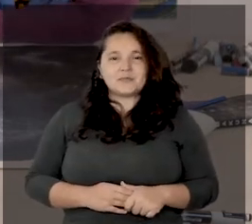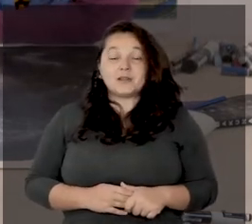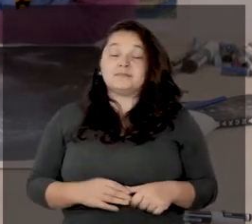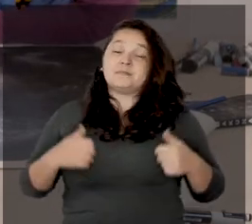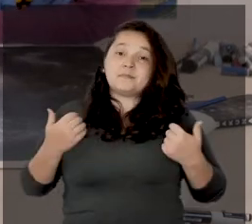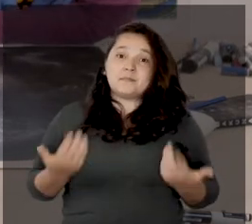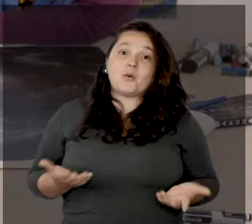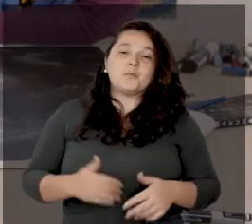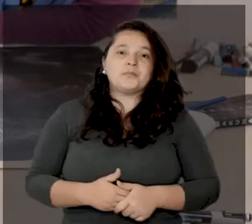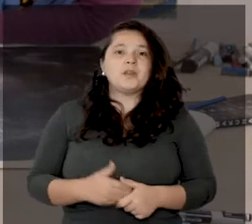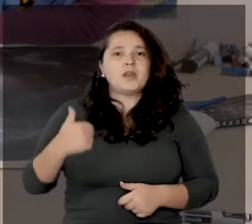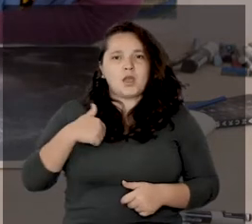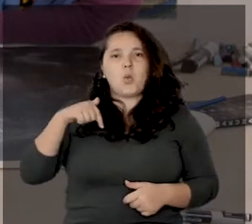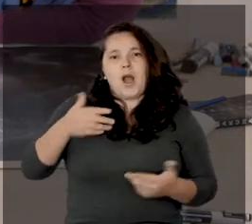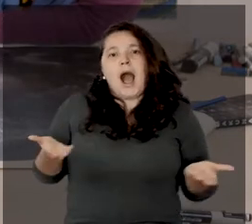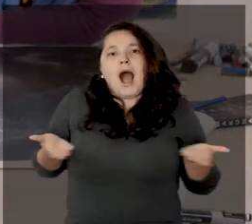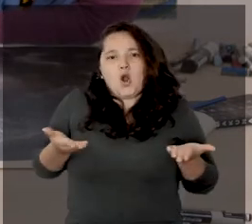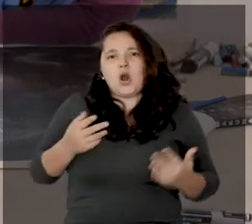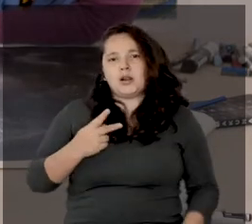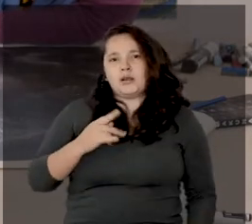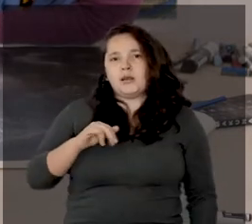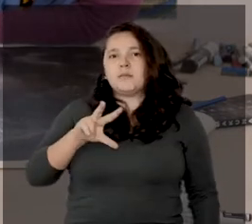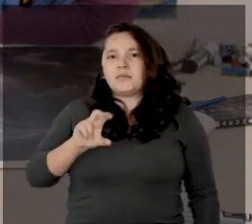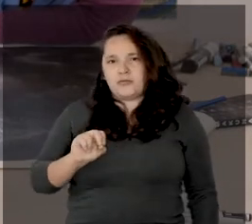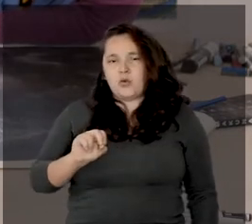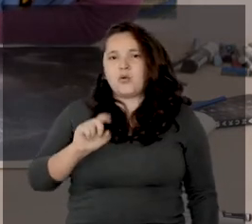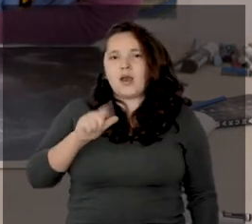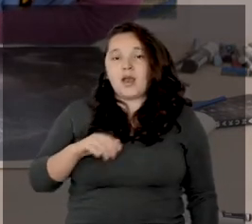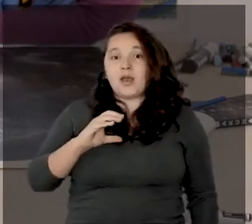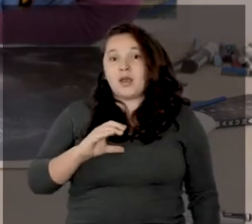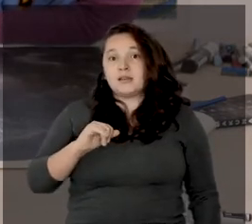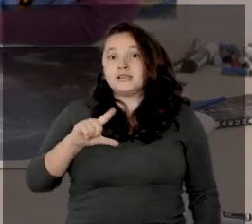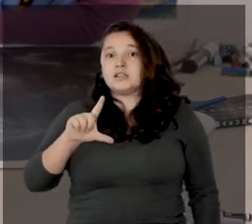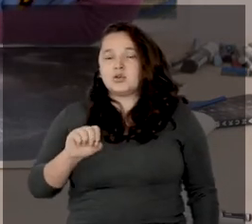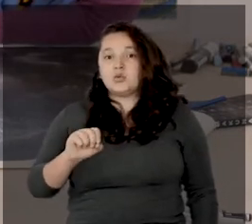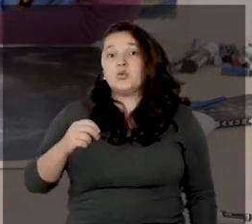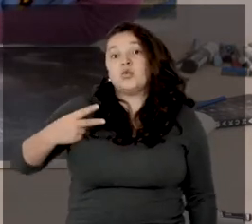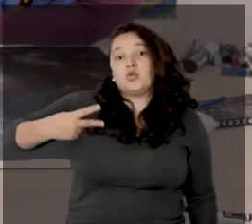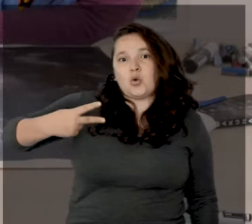Bom, eu estou na Pivô agora, no ciclo 2, Pivô